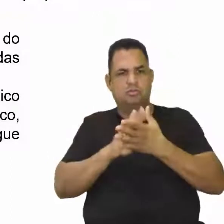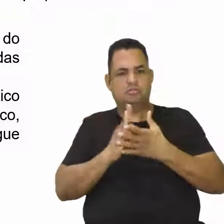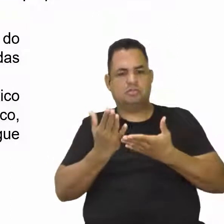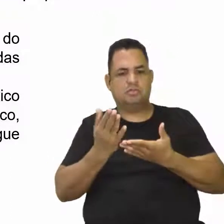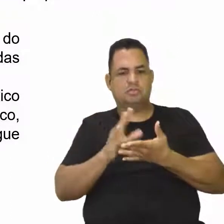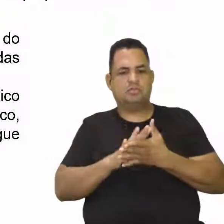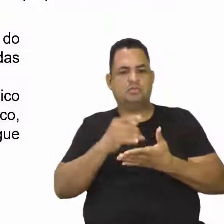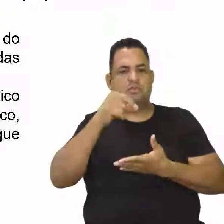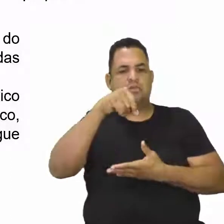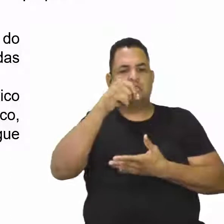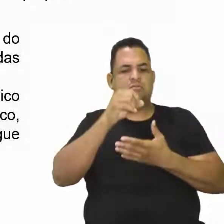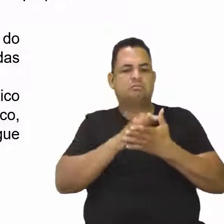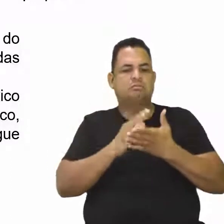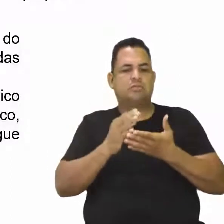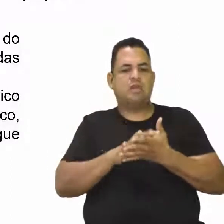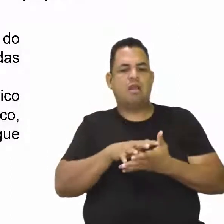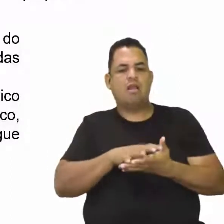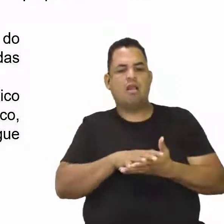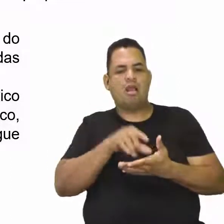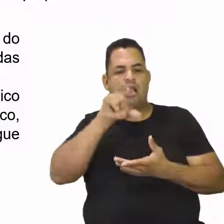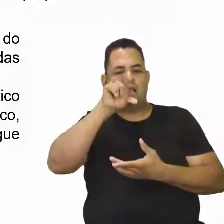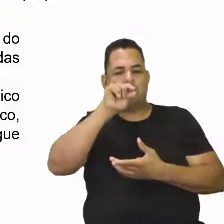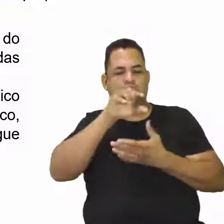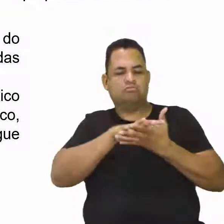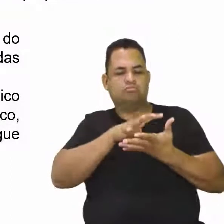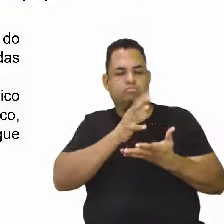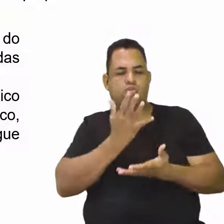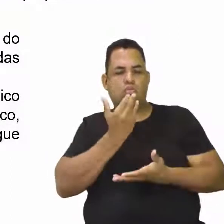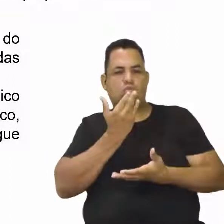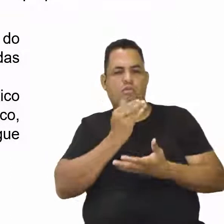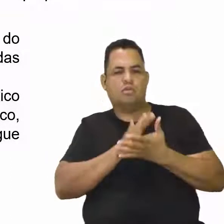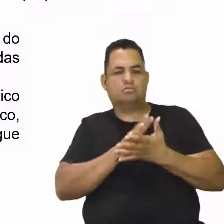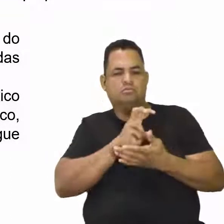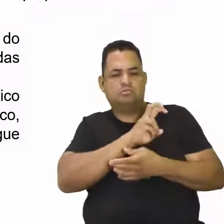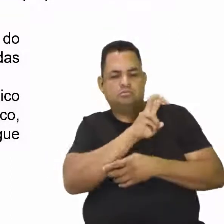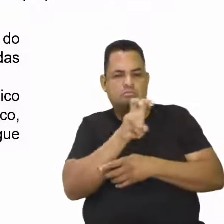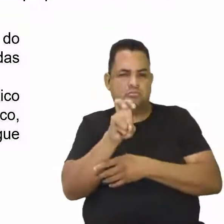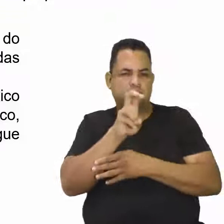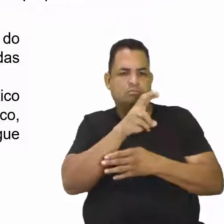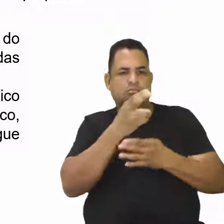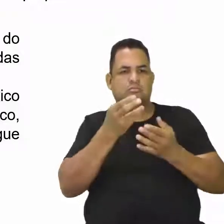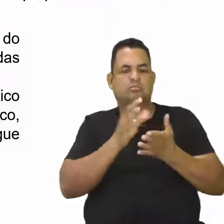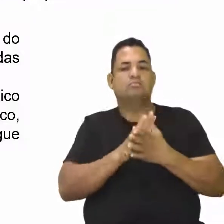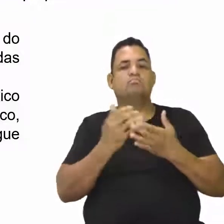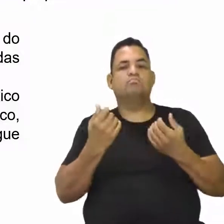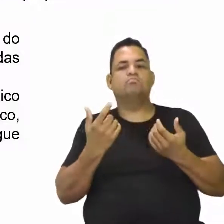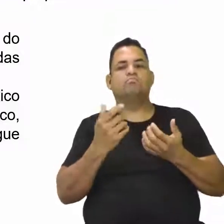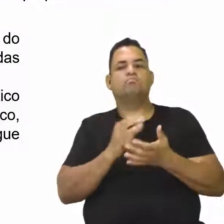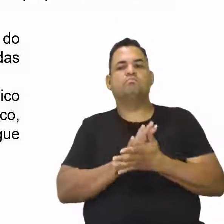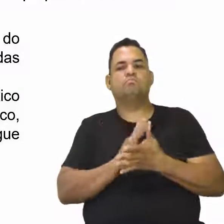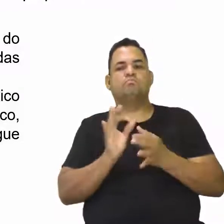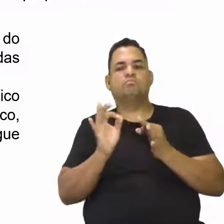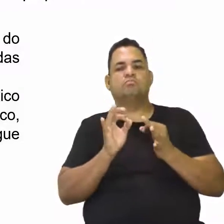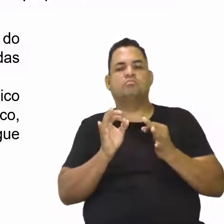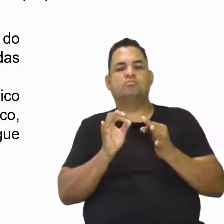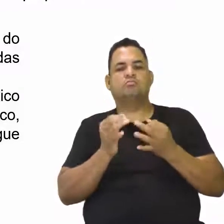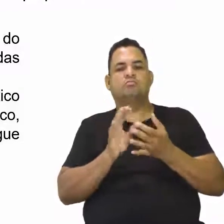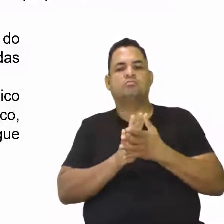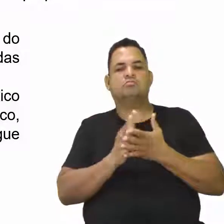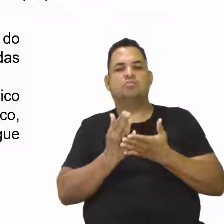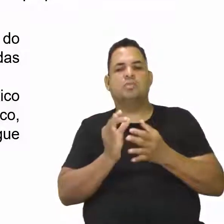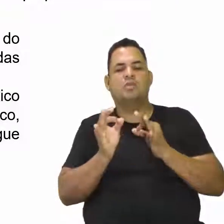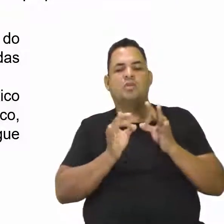cacto comendo uma serpente. Isso. E que lá o Deus falou para ele que ele deveria firmar a